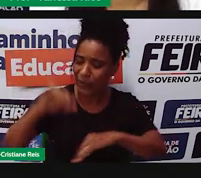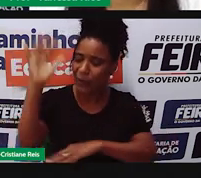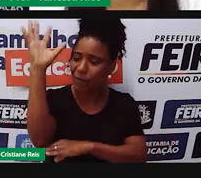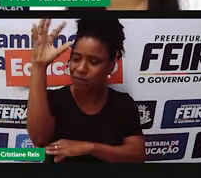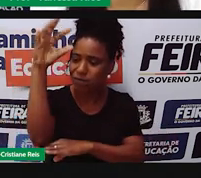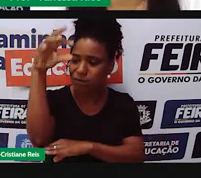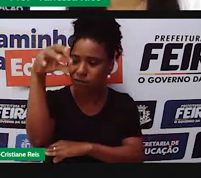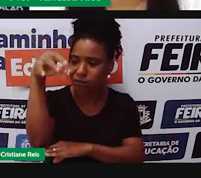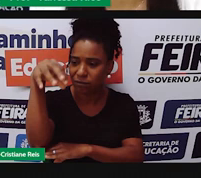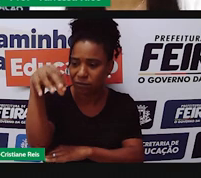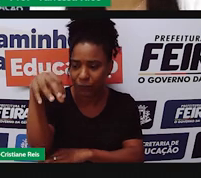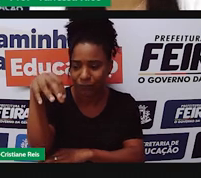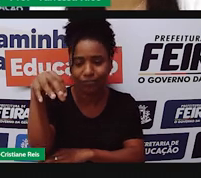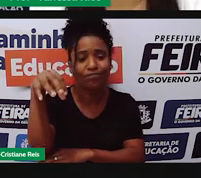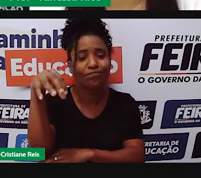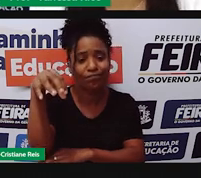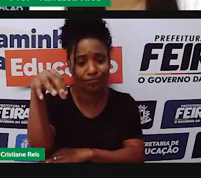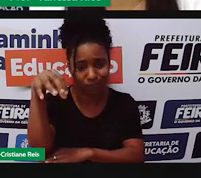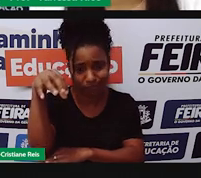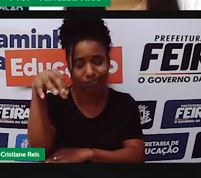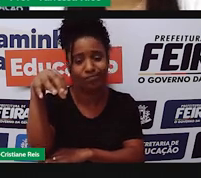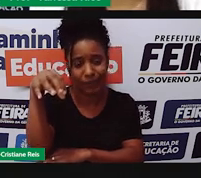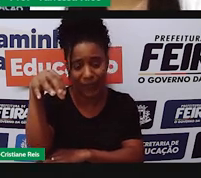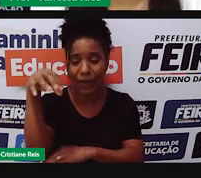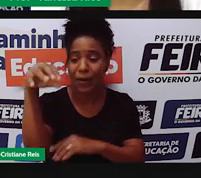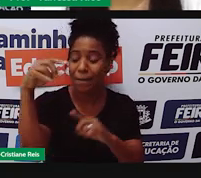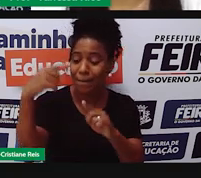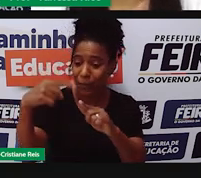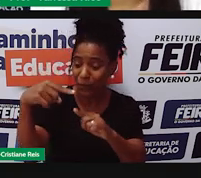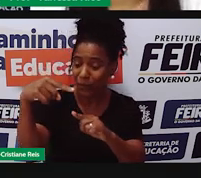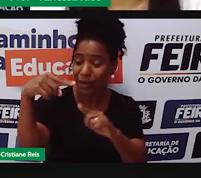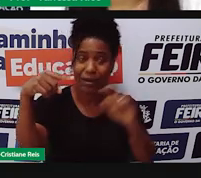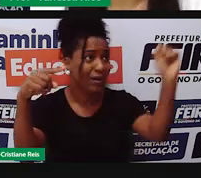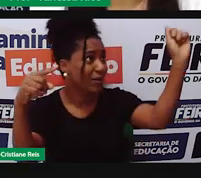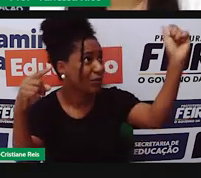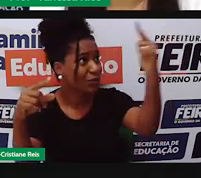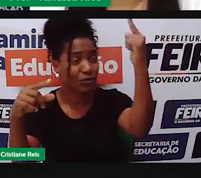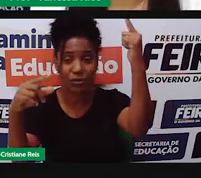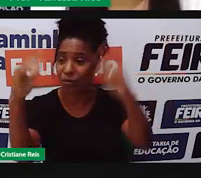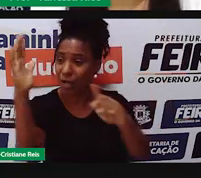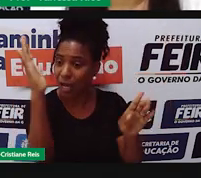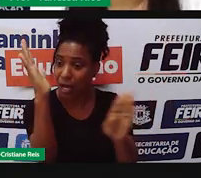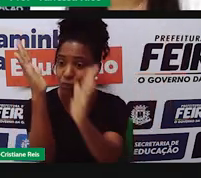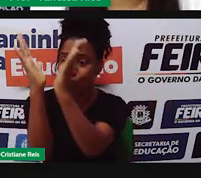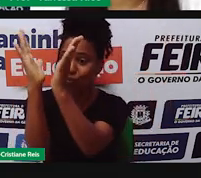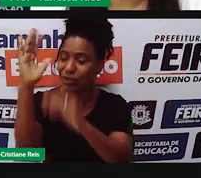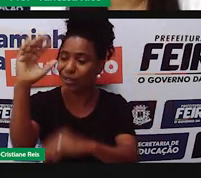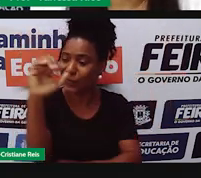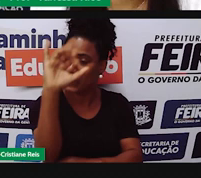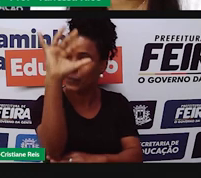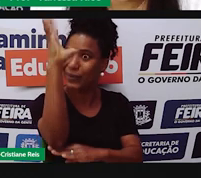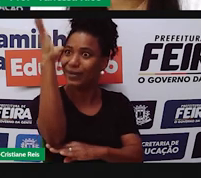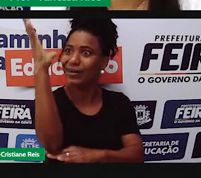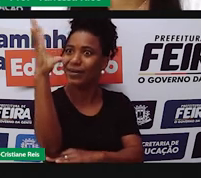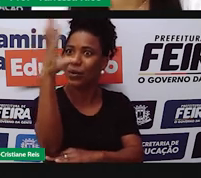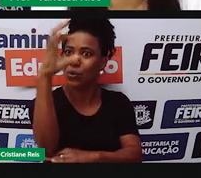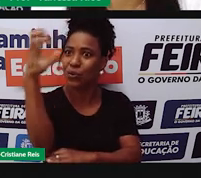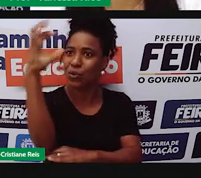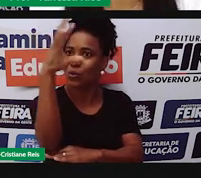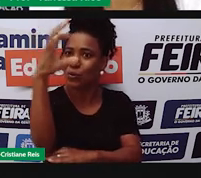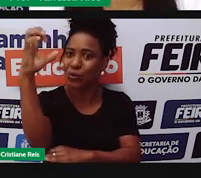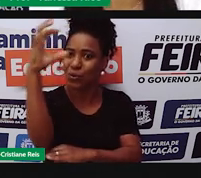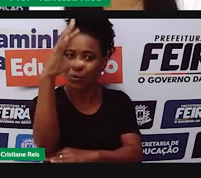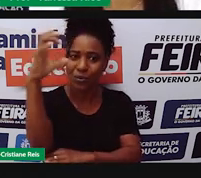sol para produzir o seu alimento. As árvores maiores, né, por conter estoque aí de glicose,